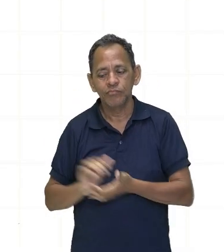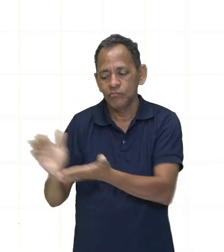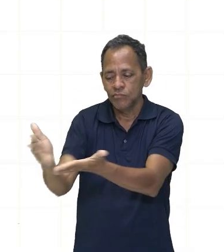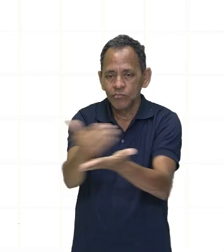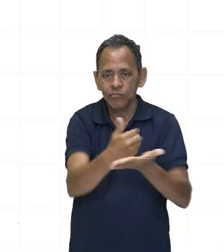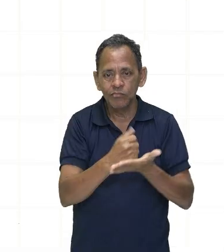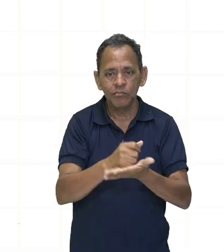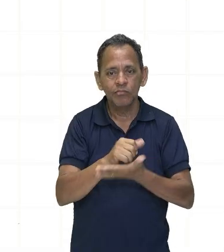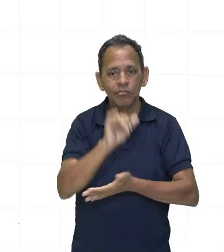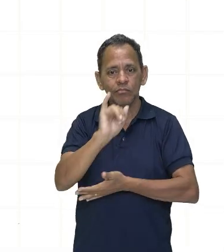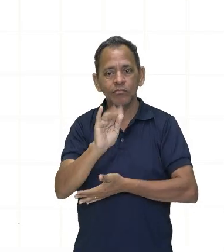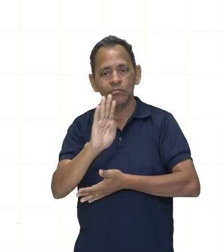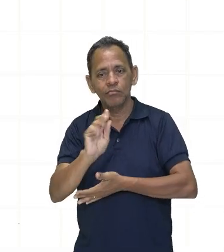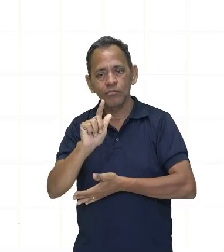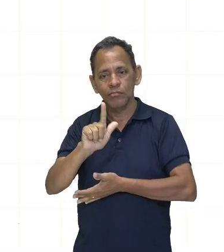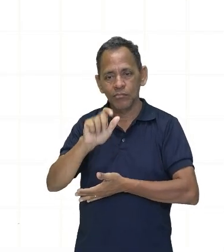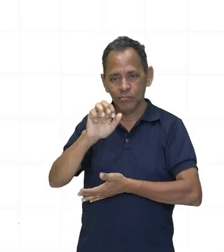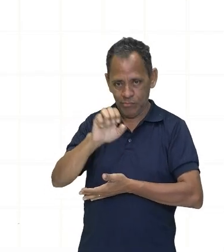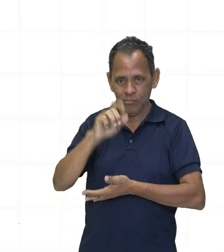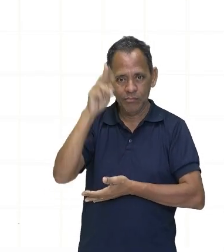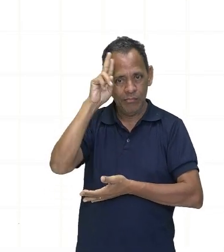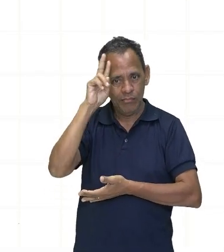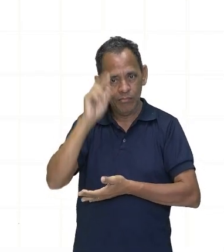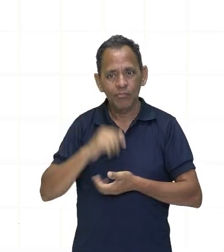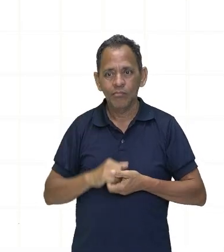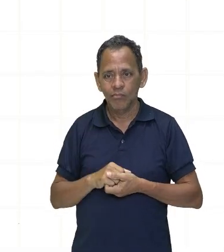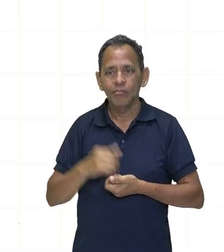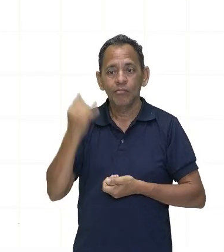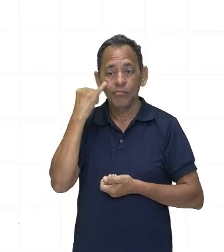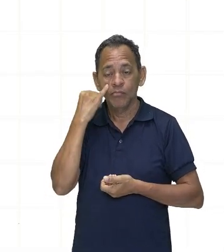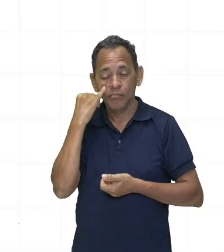e lembrando que nós temos aí dados do ano de